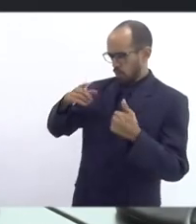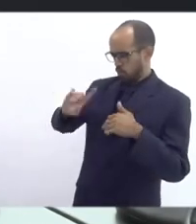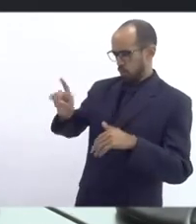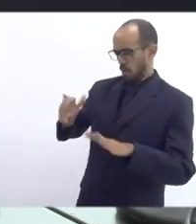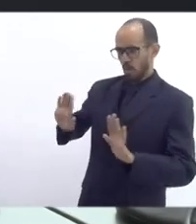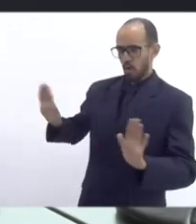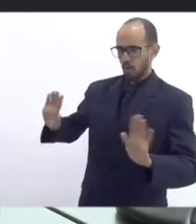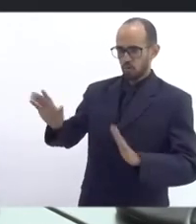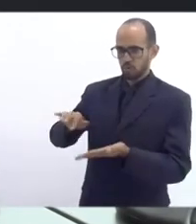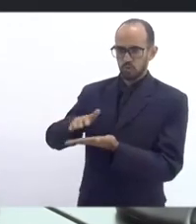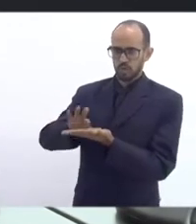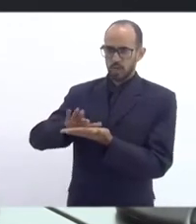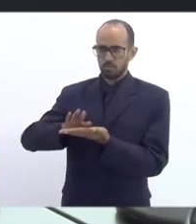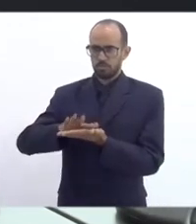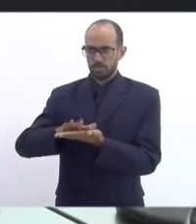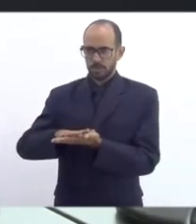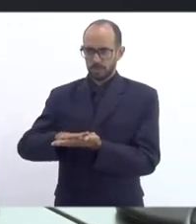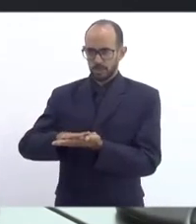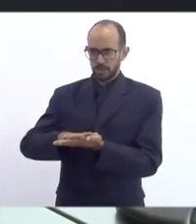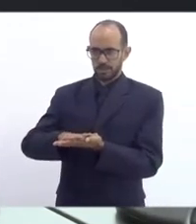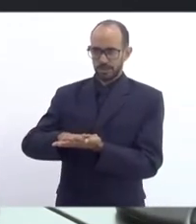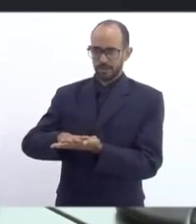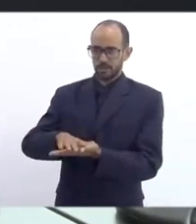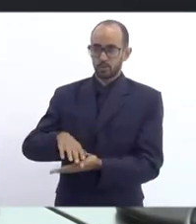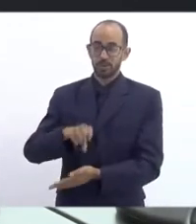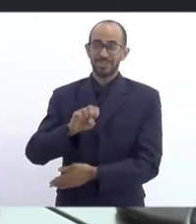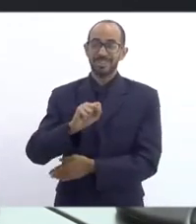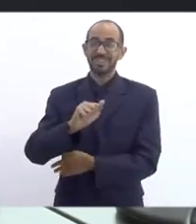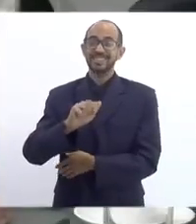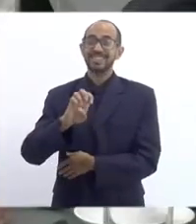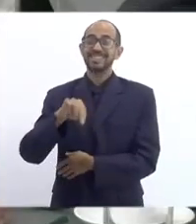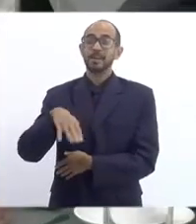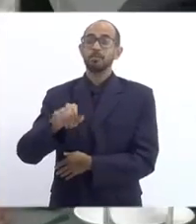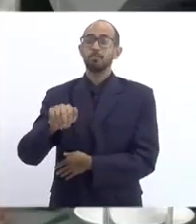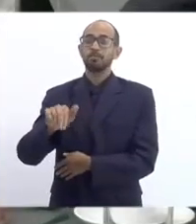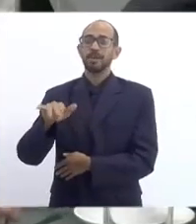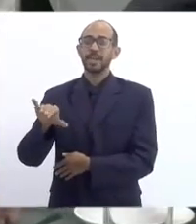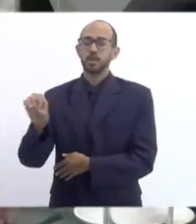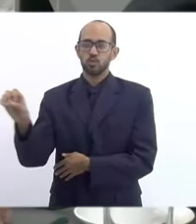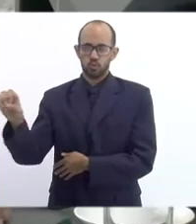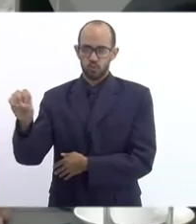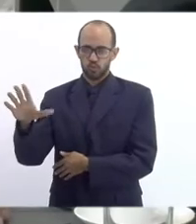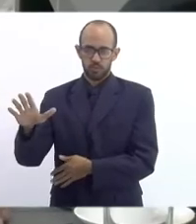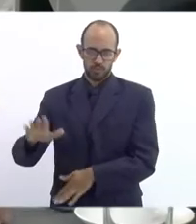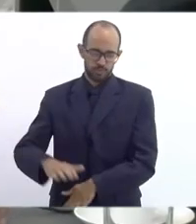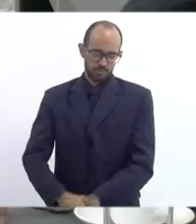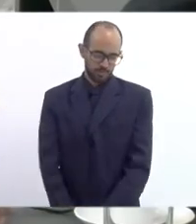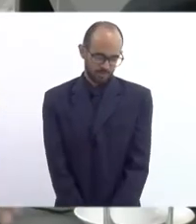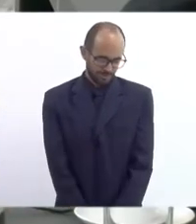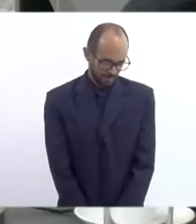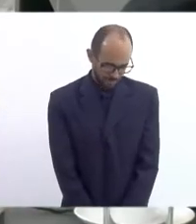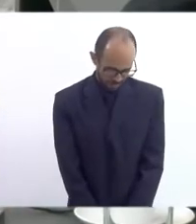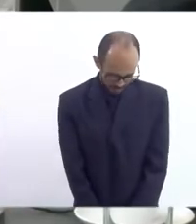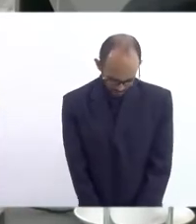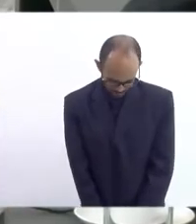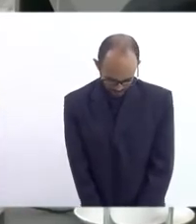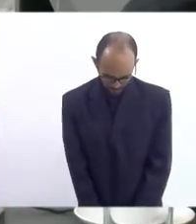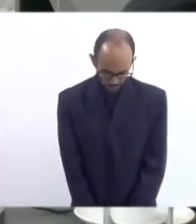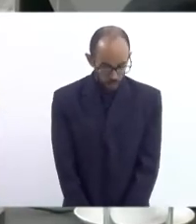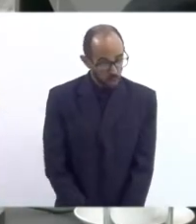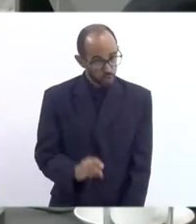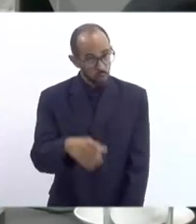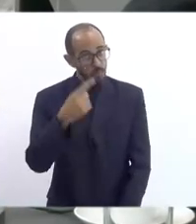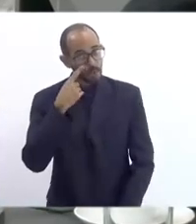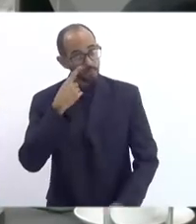Eu não sou sambista, eu sou sambeiro. Exatamente. Não. Conhece o assunto, mas só para deixar os dois pesos e duas medidas,